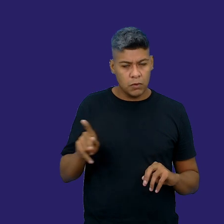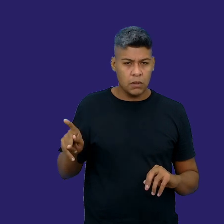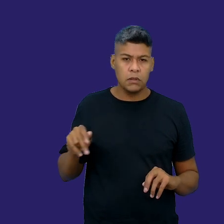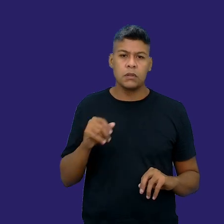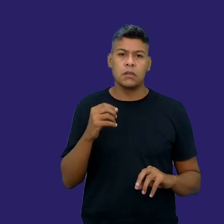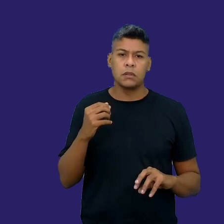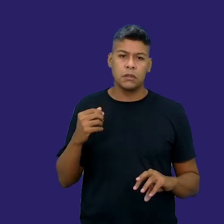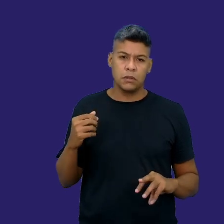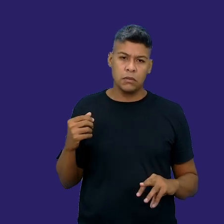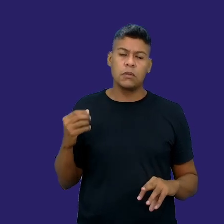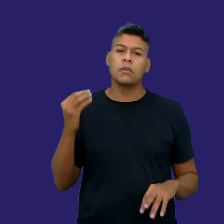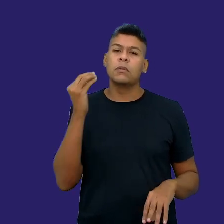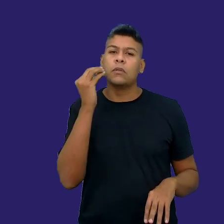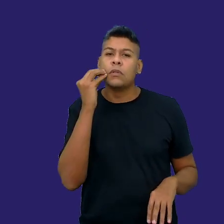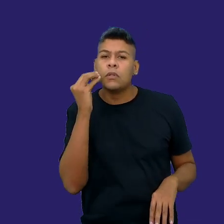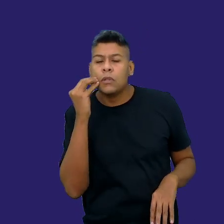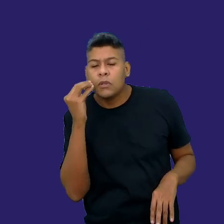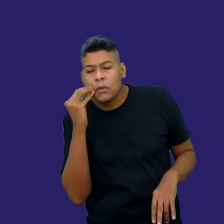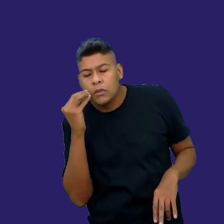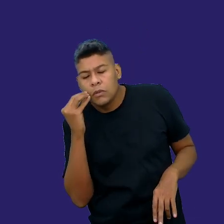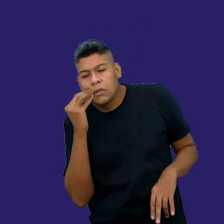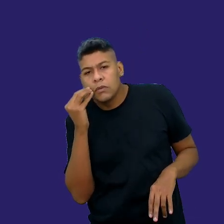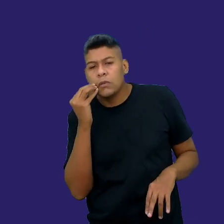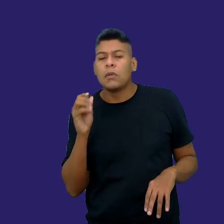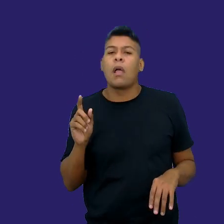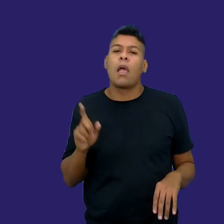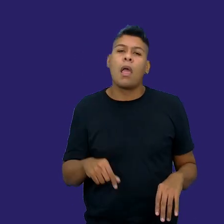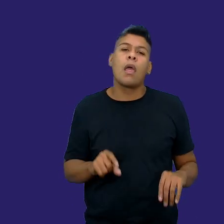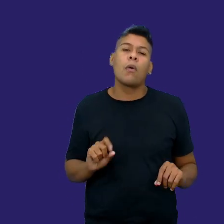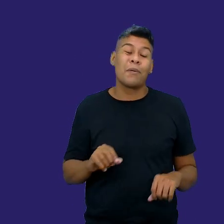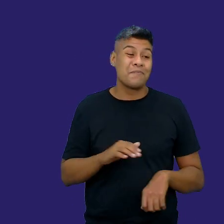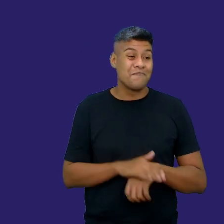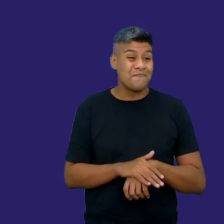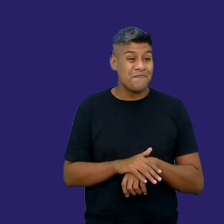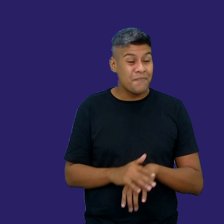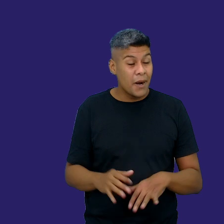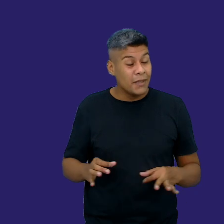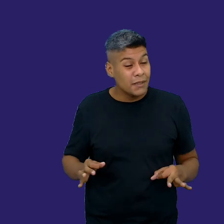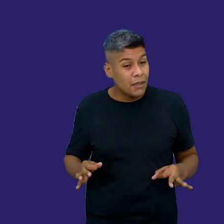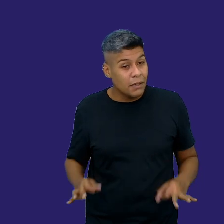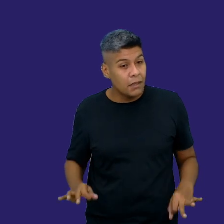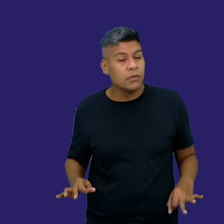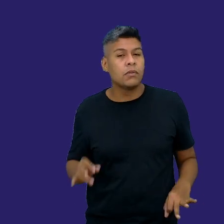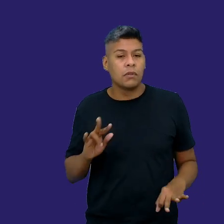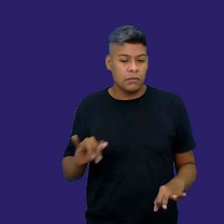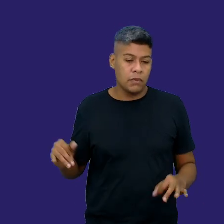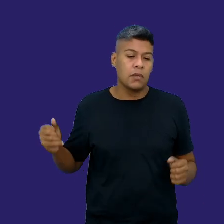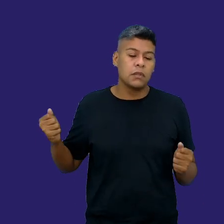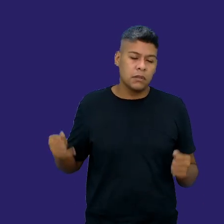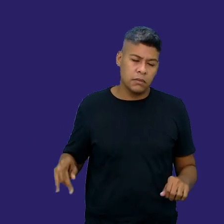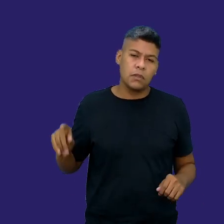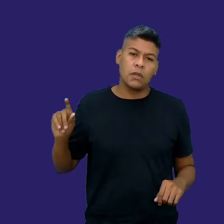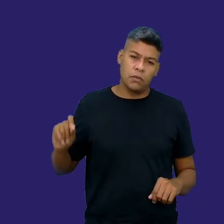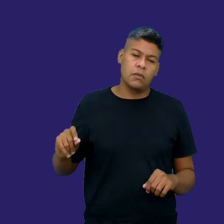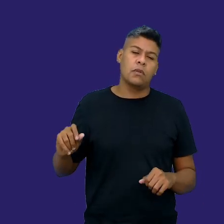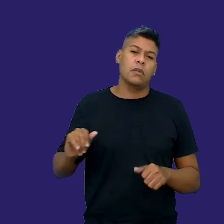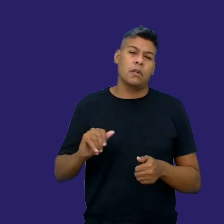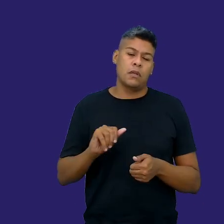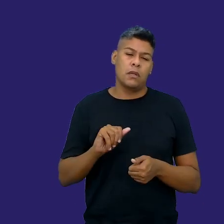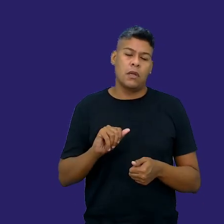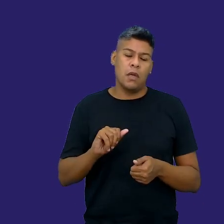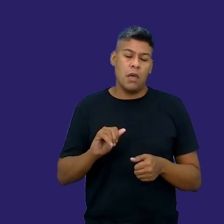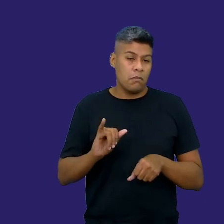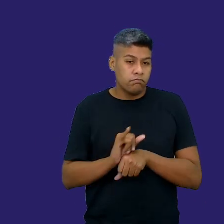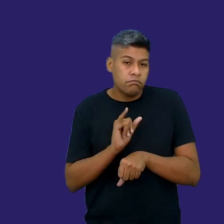Dollis, o Hilgard e o Bassanese, né, que é um dos mais atuais, que vão abordar ali a modelagem